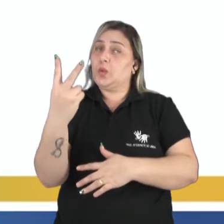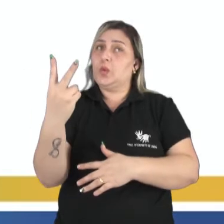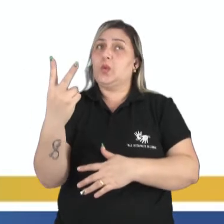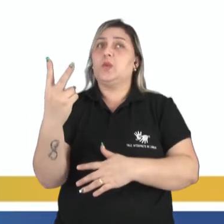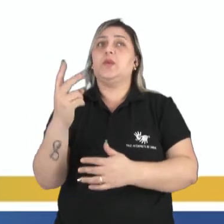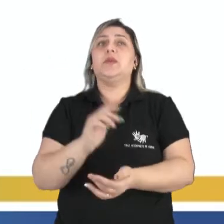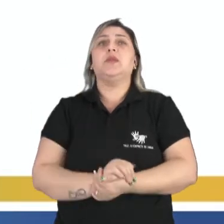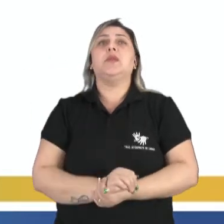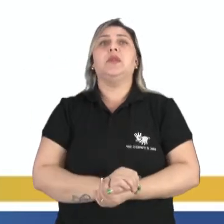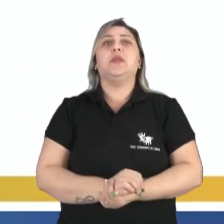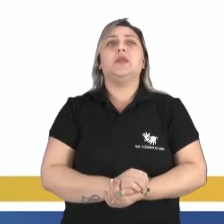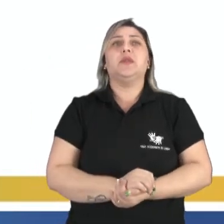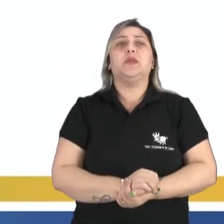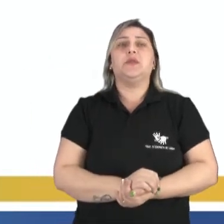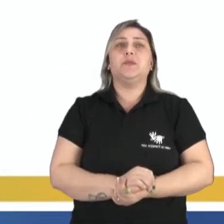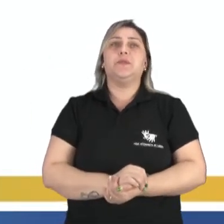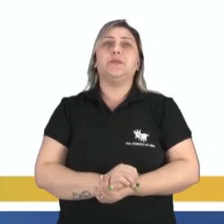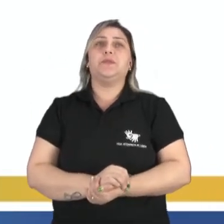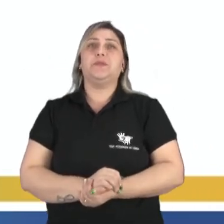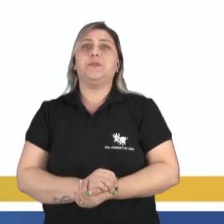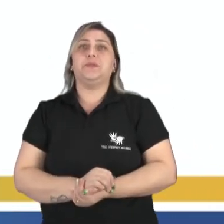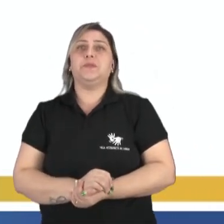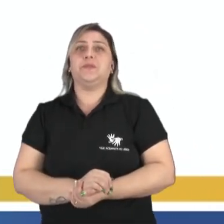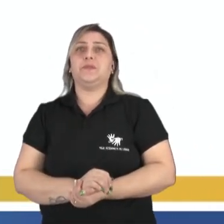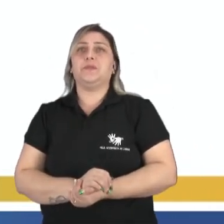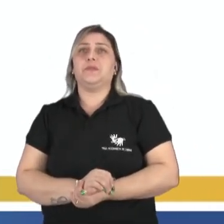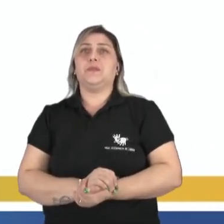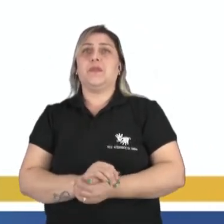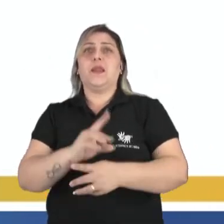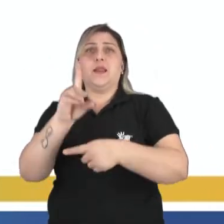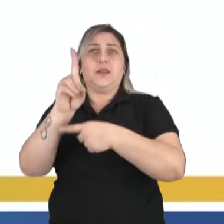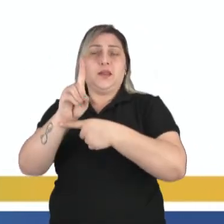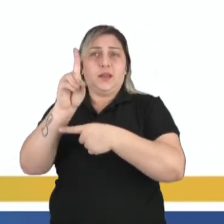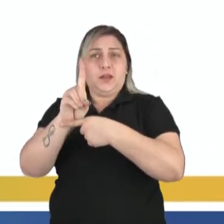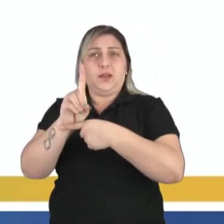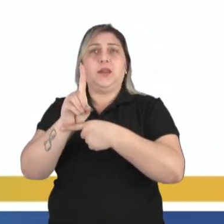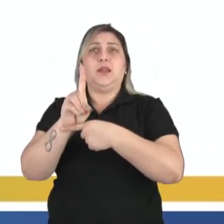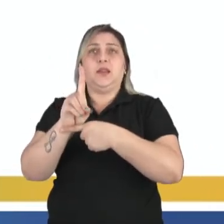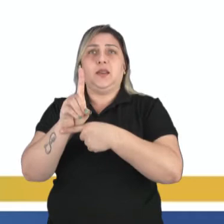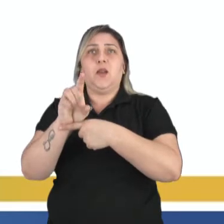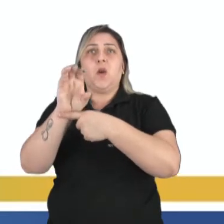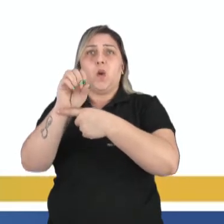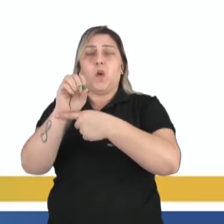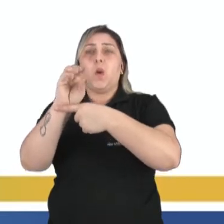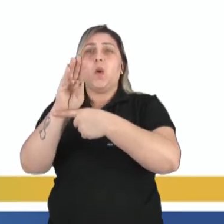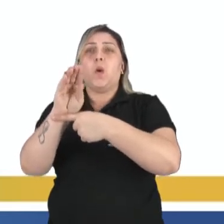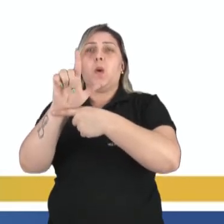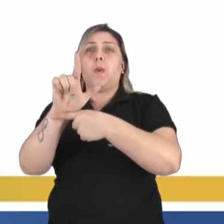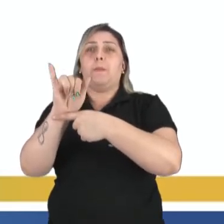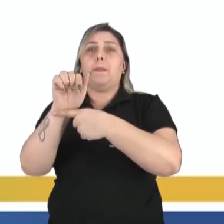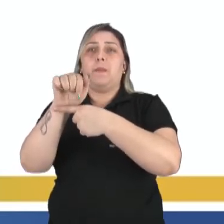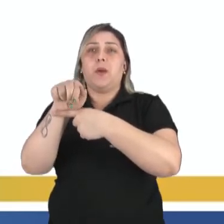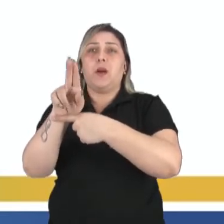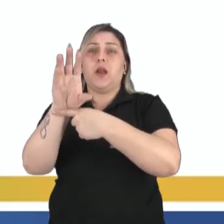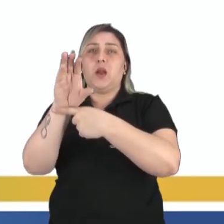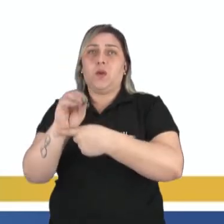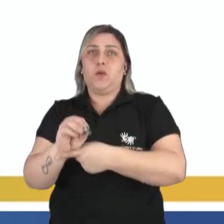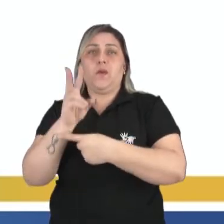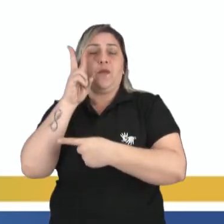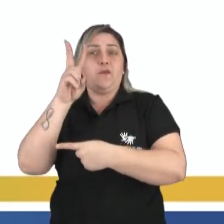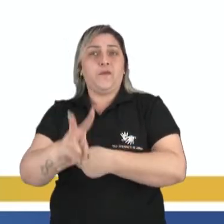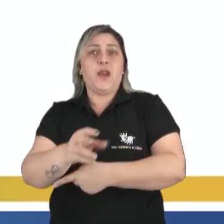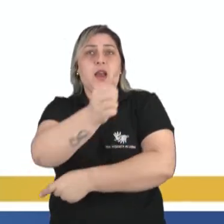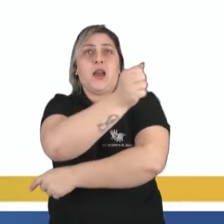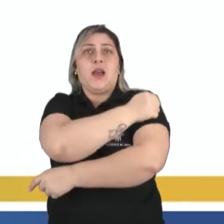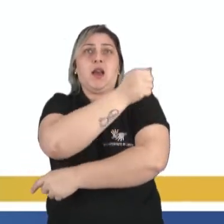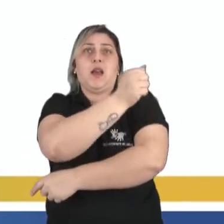não tem segredo, tá? A opção correta é essa aqui, ó. Movimento oblíquo, ó. Eu vi muita gente, muitos